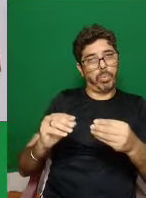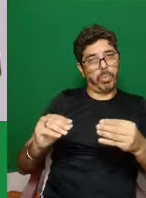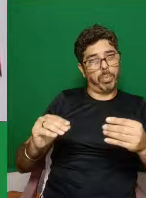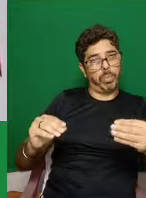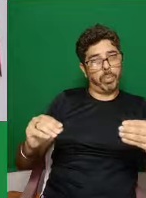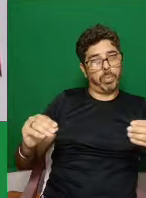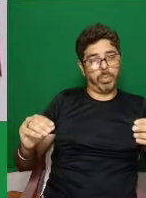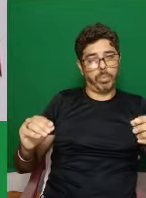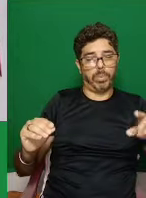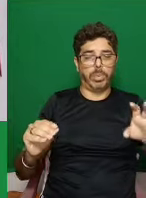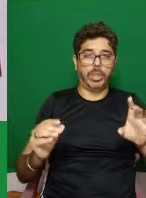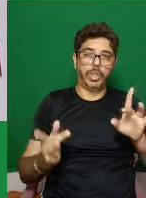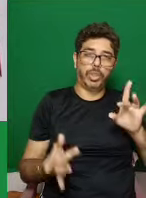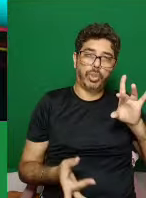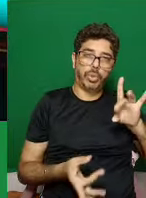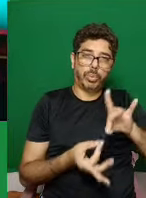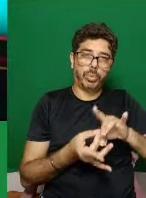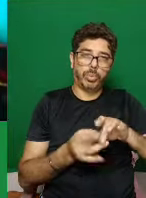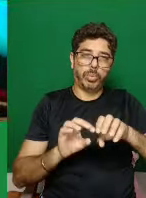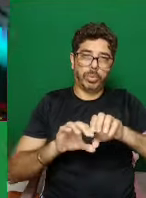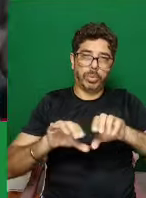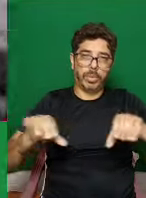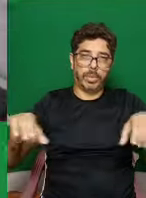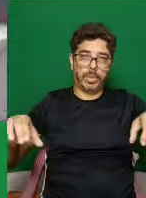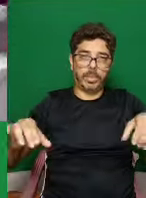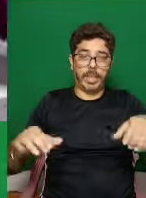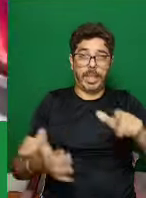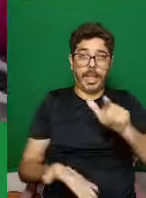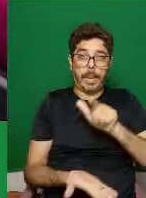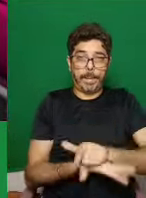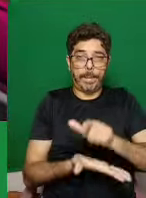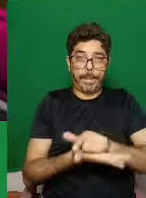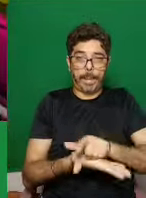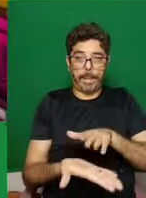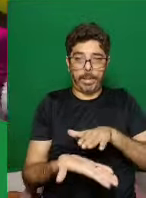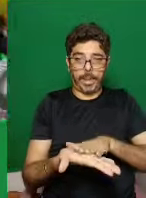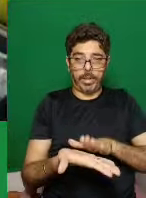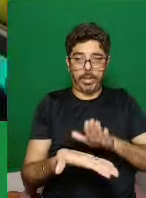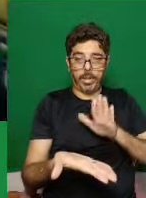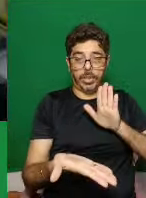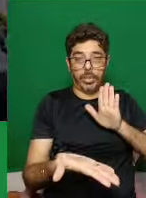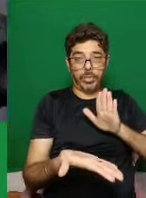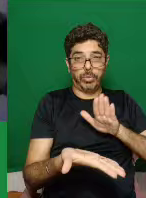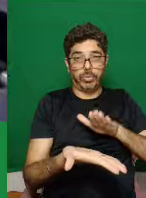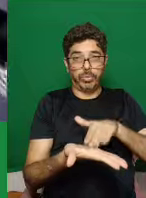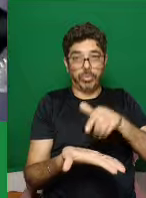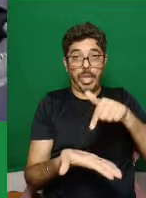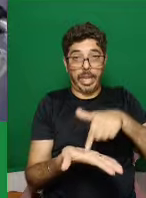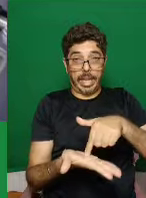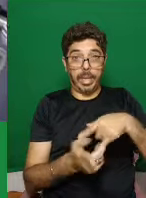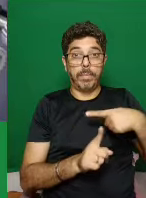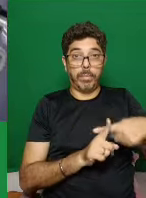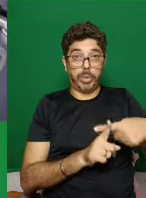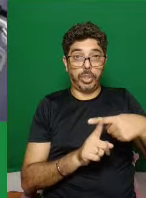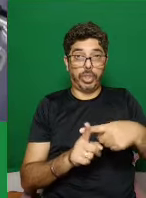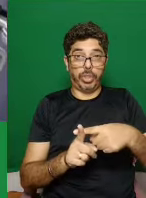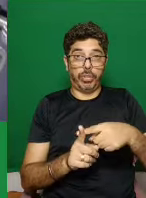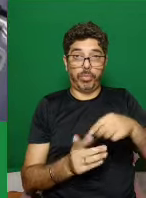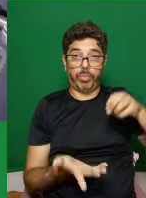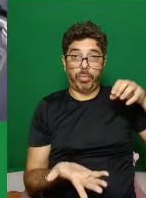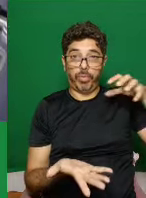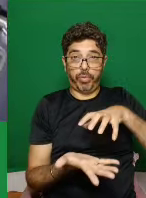regiões de cargas positivas, se aderindo ao cilindro. A folha de papel onde a cópia vai ser gravada recebe uma carga